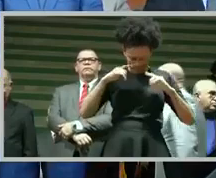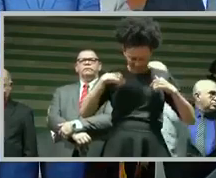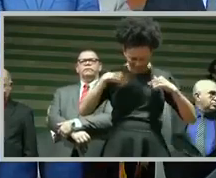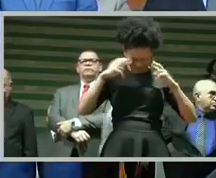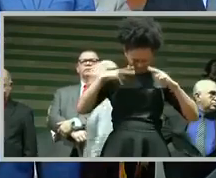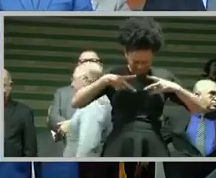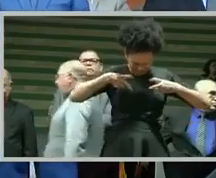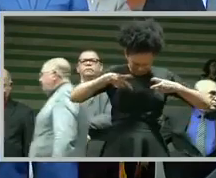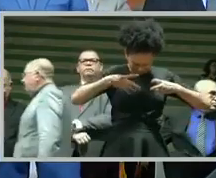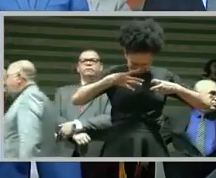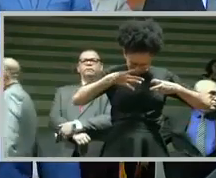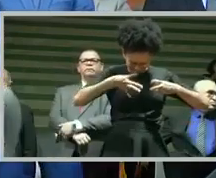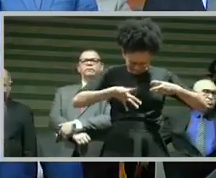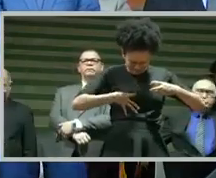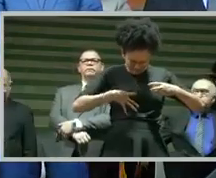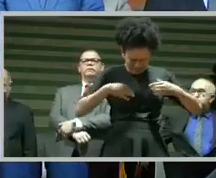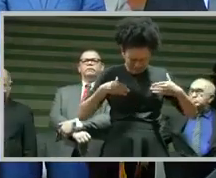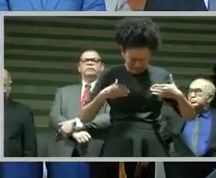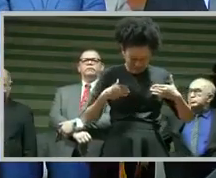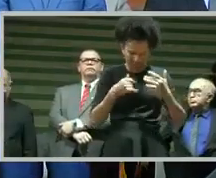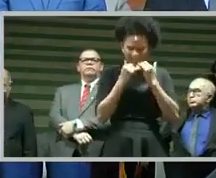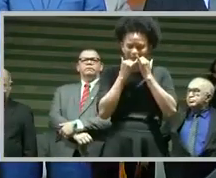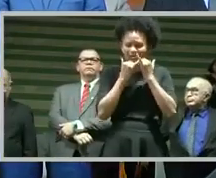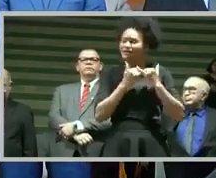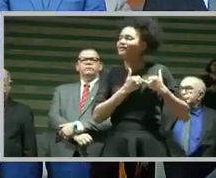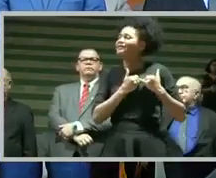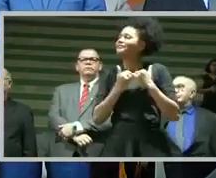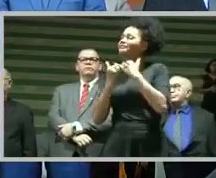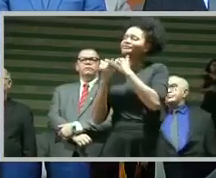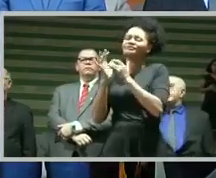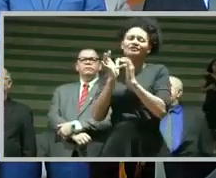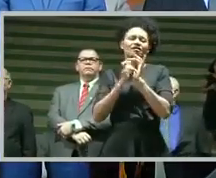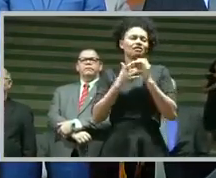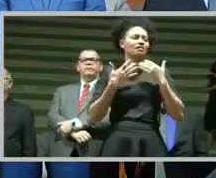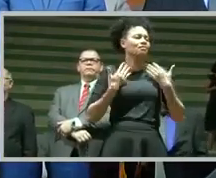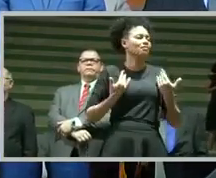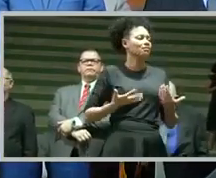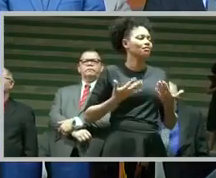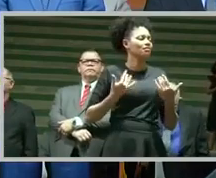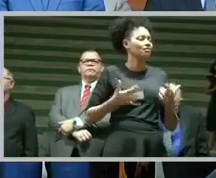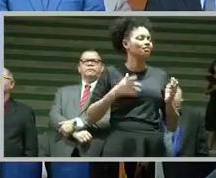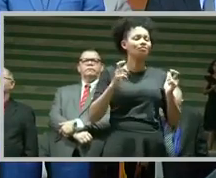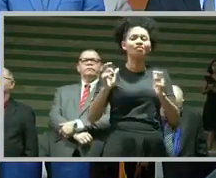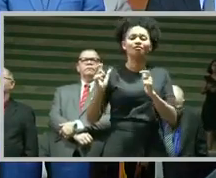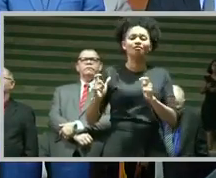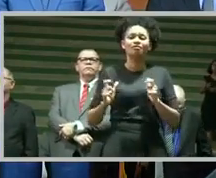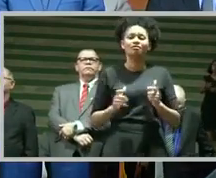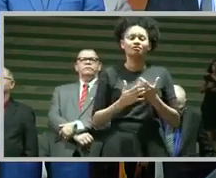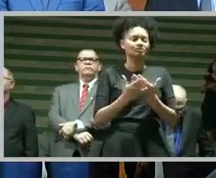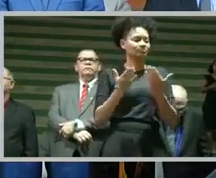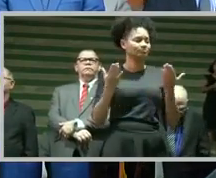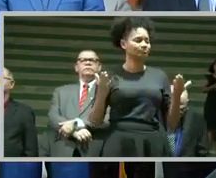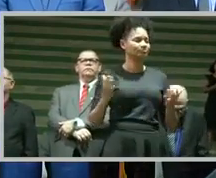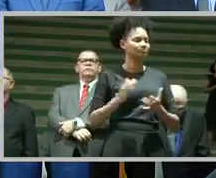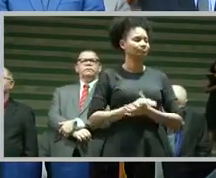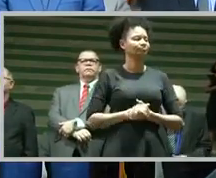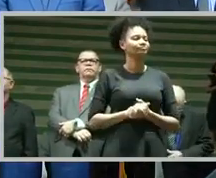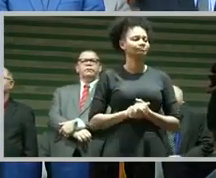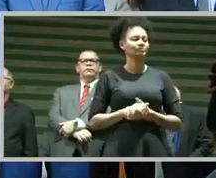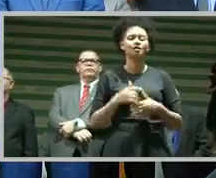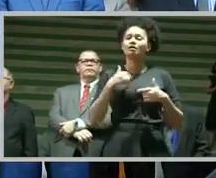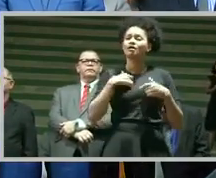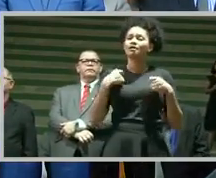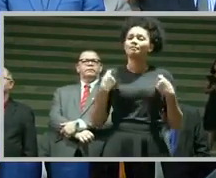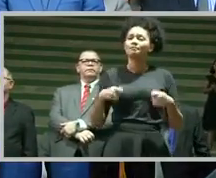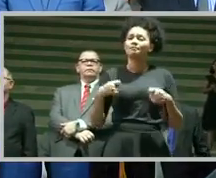leve do perdão de Jesus para a sua vida. Onde está você? Eu